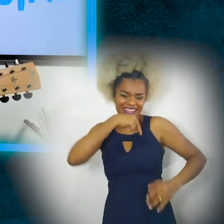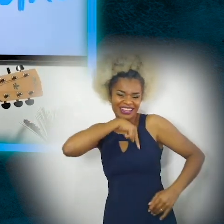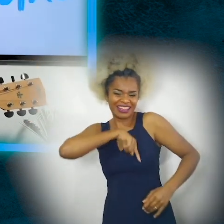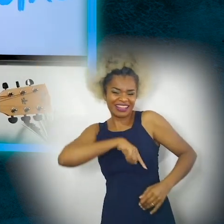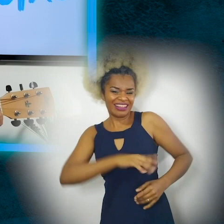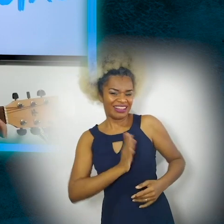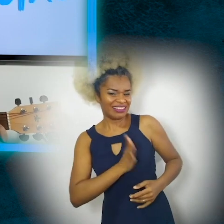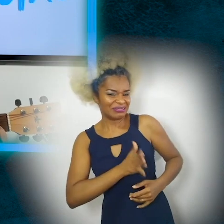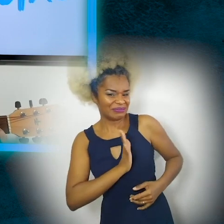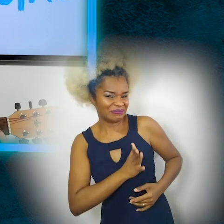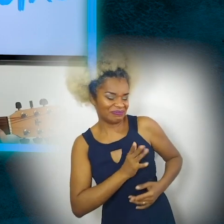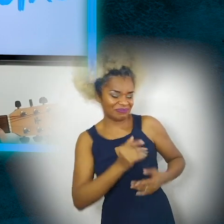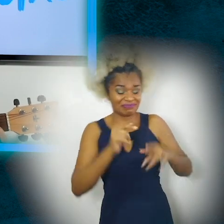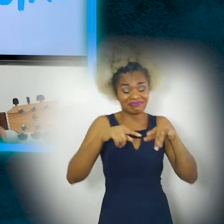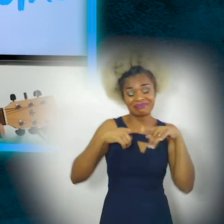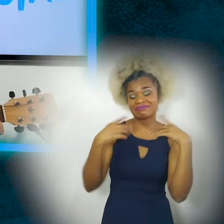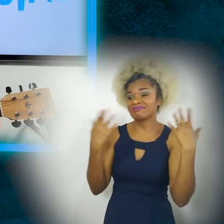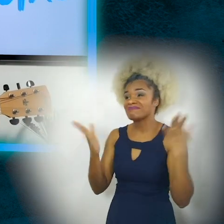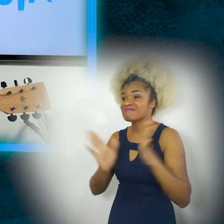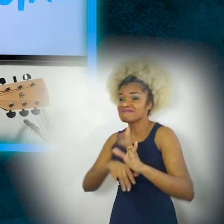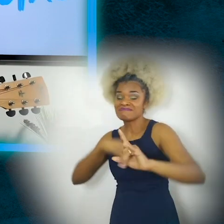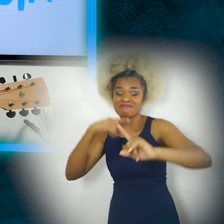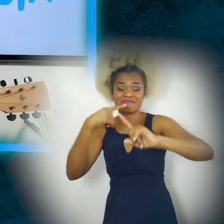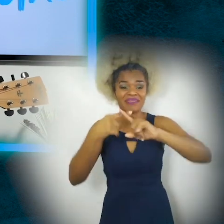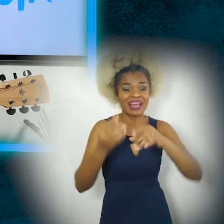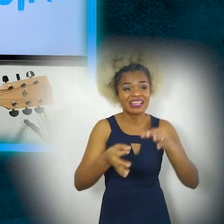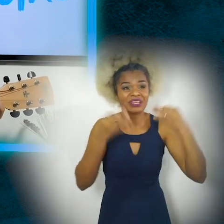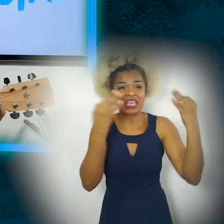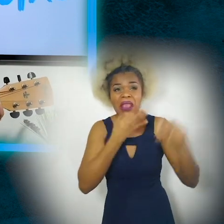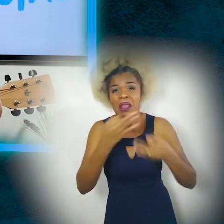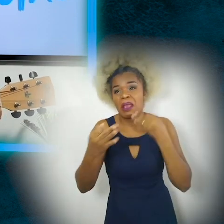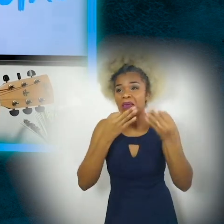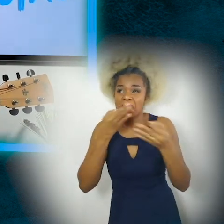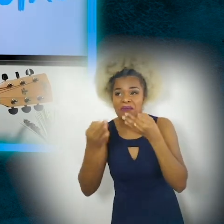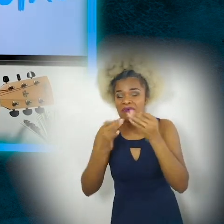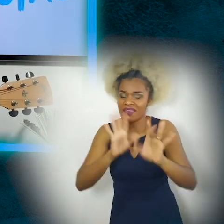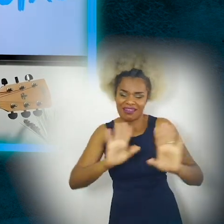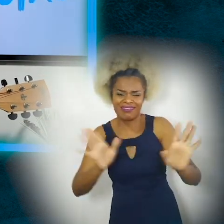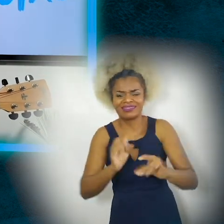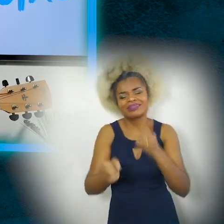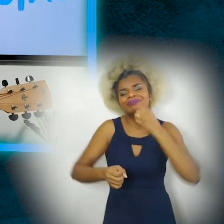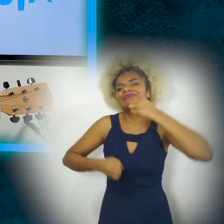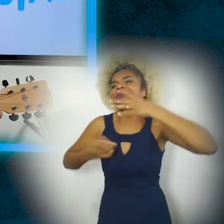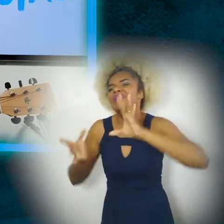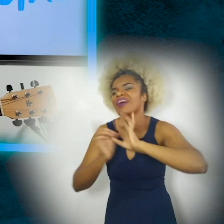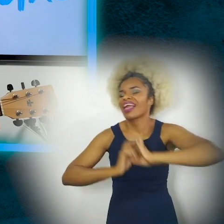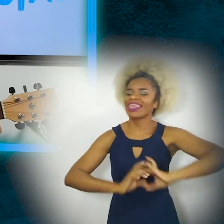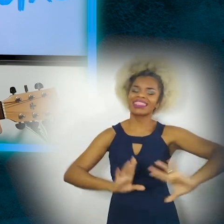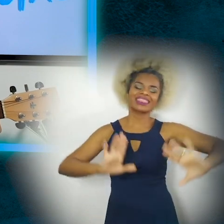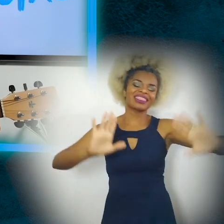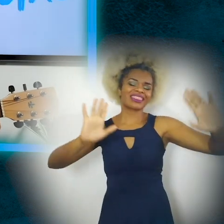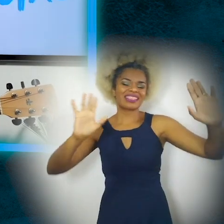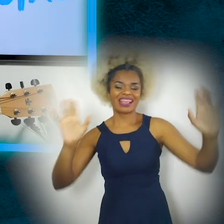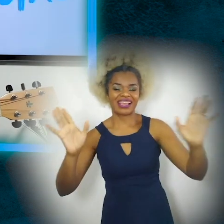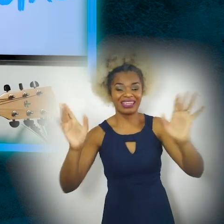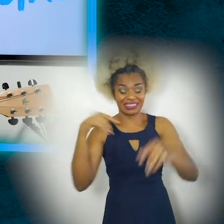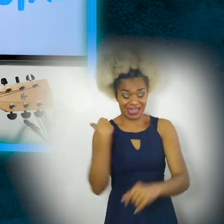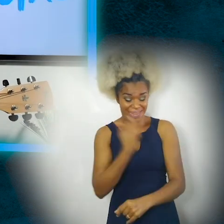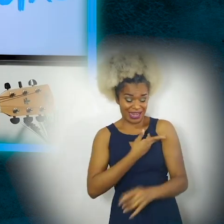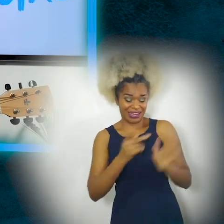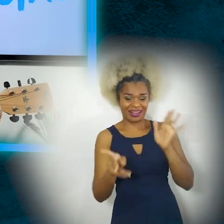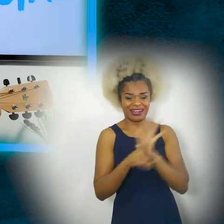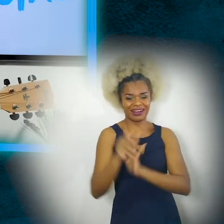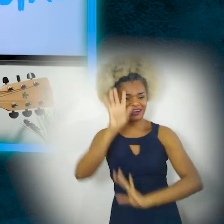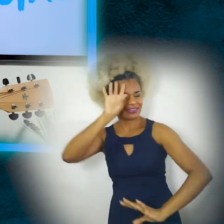do coração. Mais do que ter opinião, é tão bom poder deixar que as